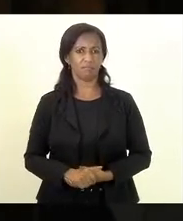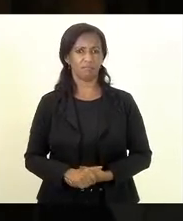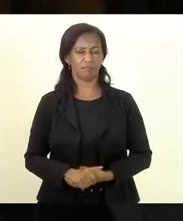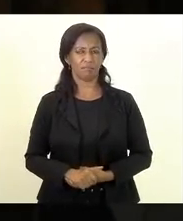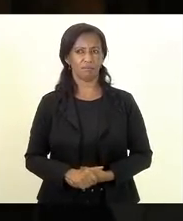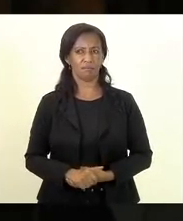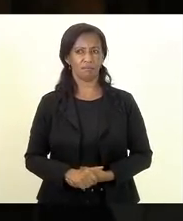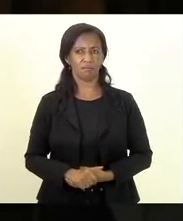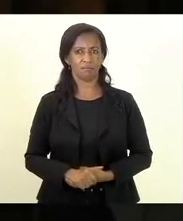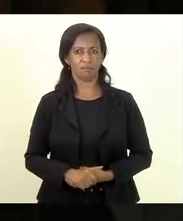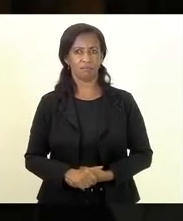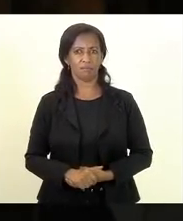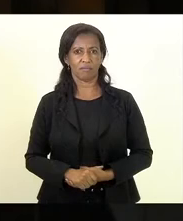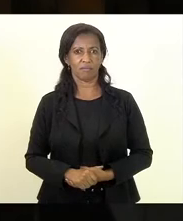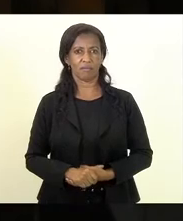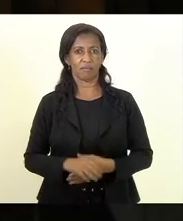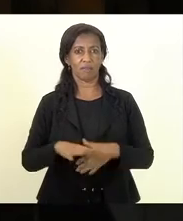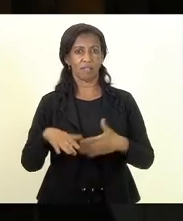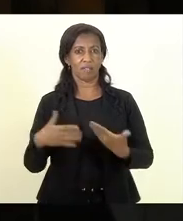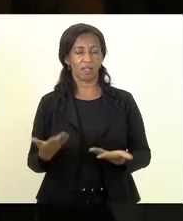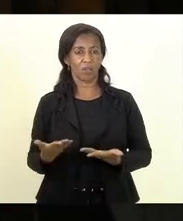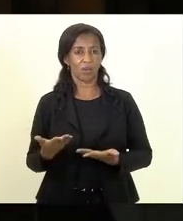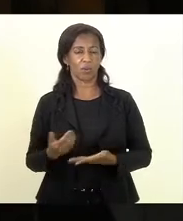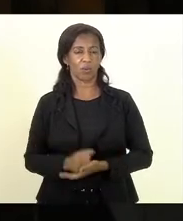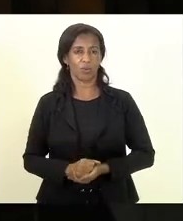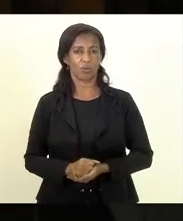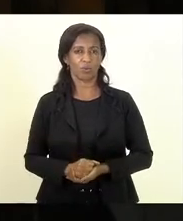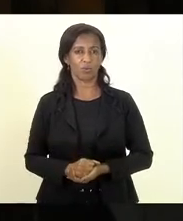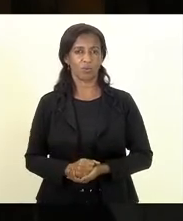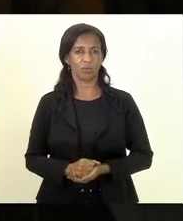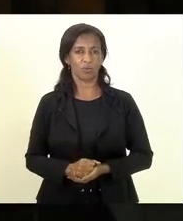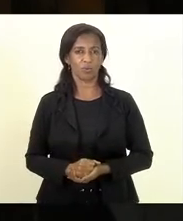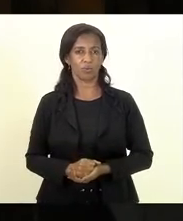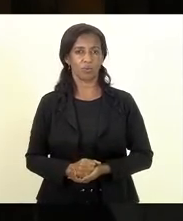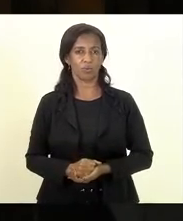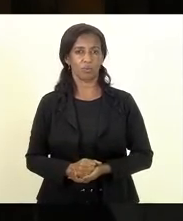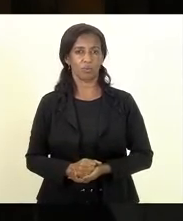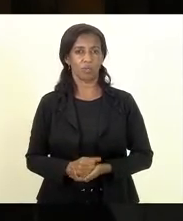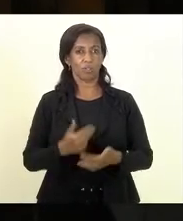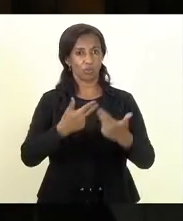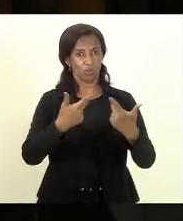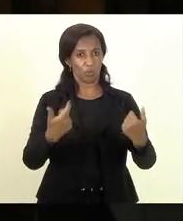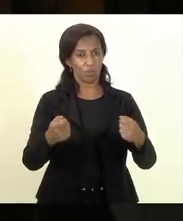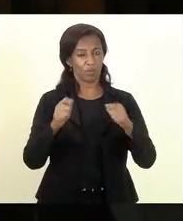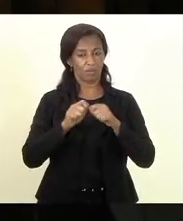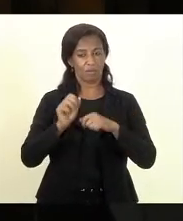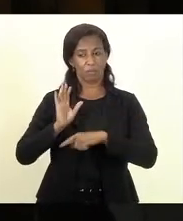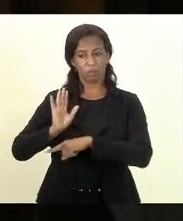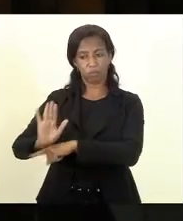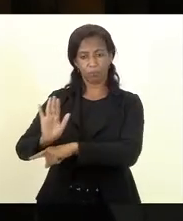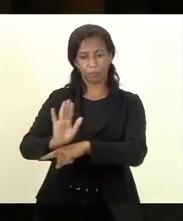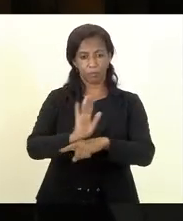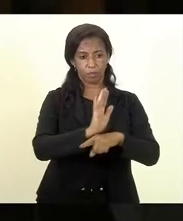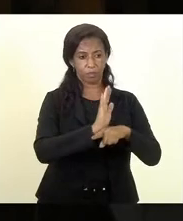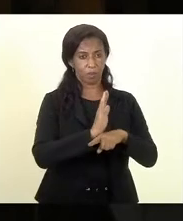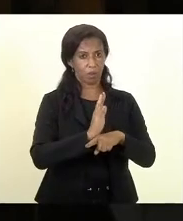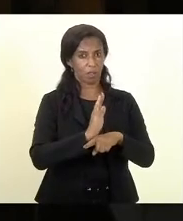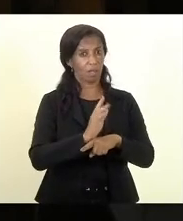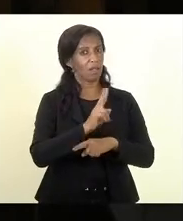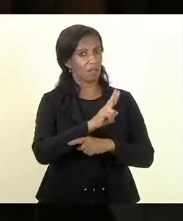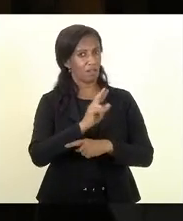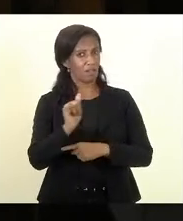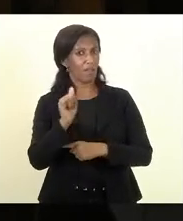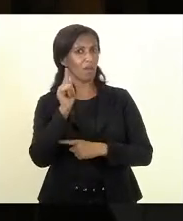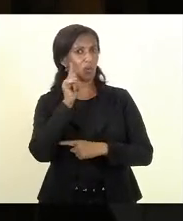E com as benesses que ele quer agora fazer, ele pretende conquistar